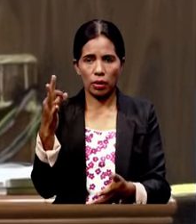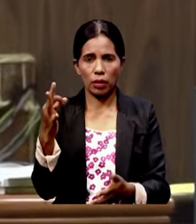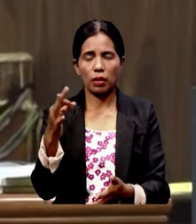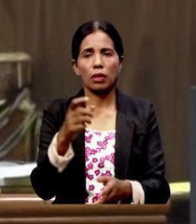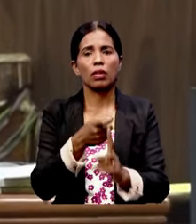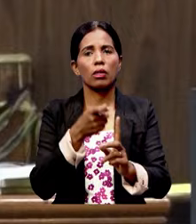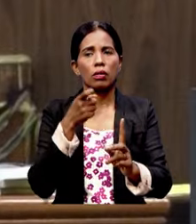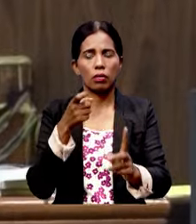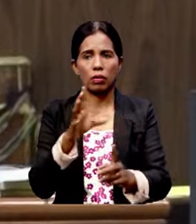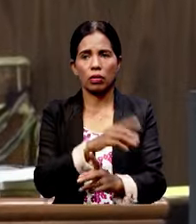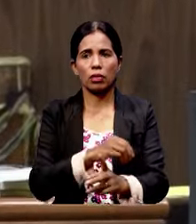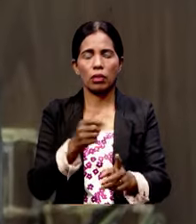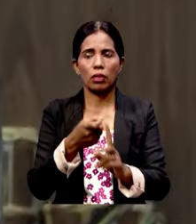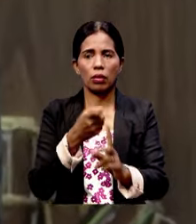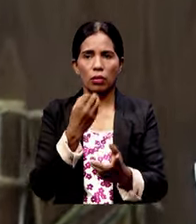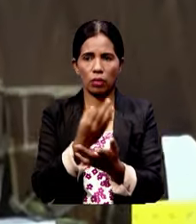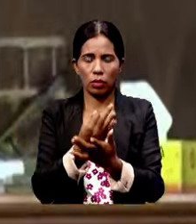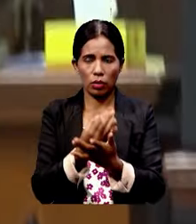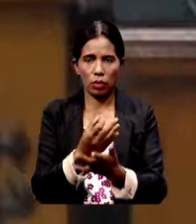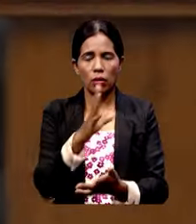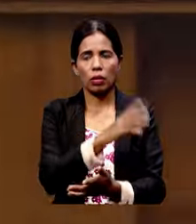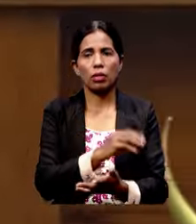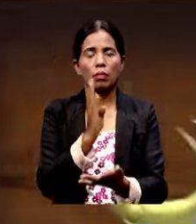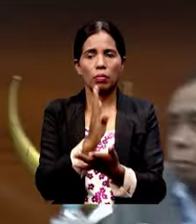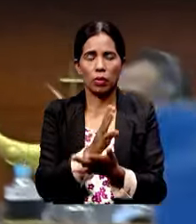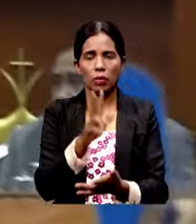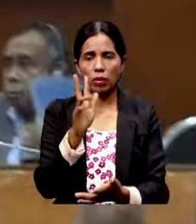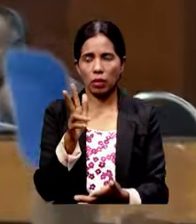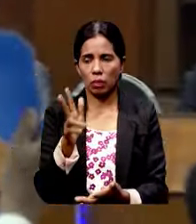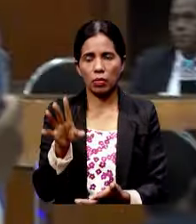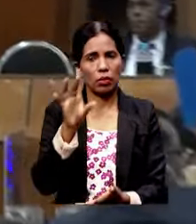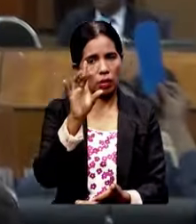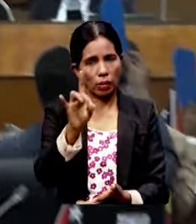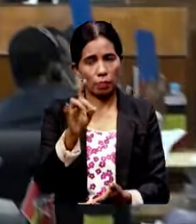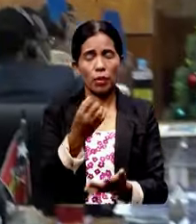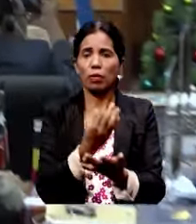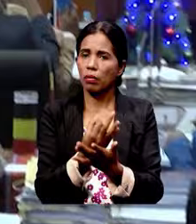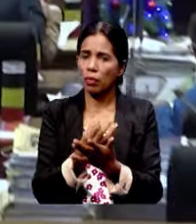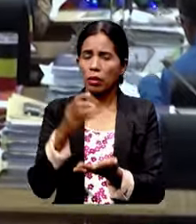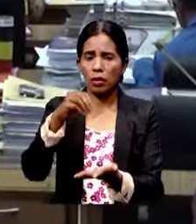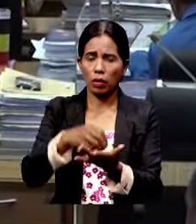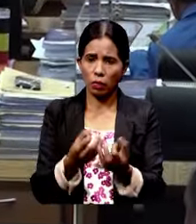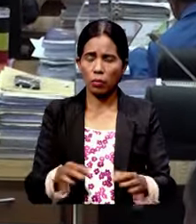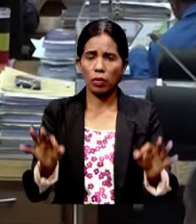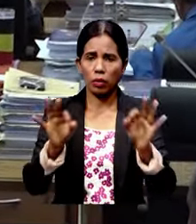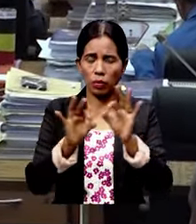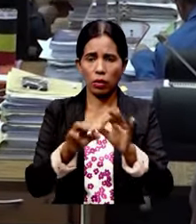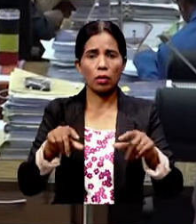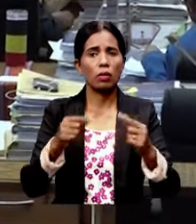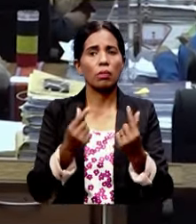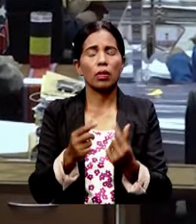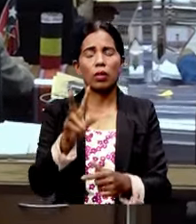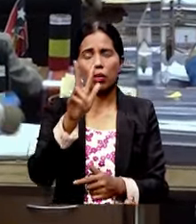si fundo petrolífero o total bilhão ida ponto tolunulo Resin walu. Orçamento refere prioridade liuba setores tolu,